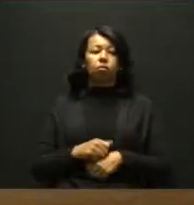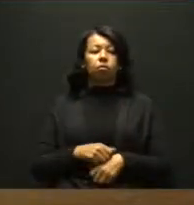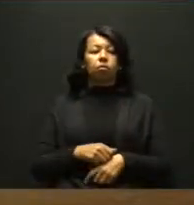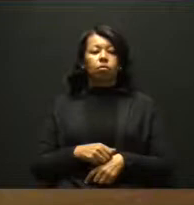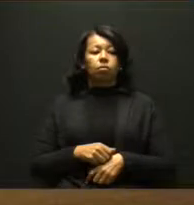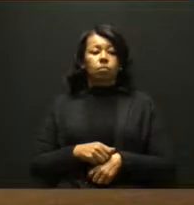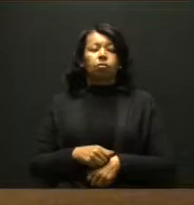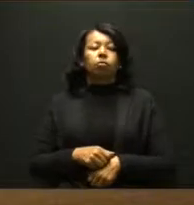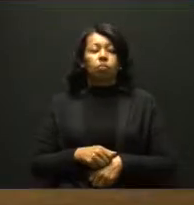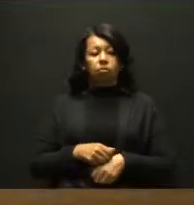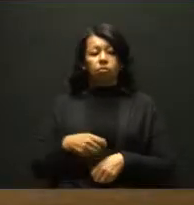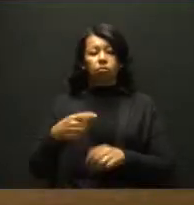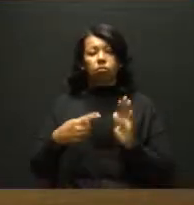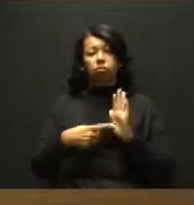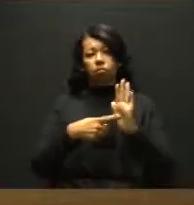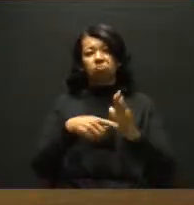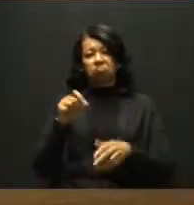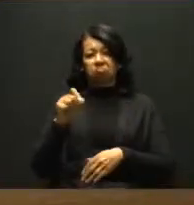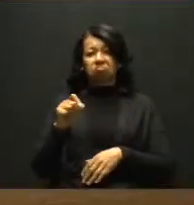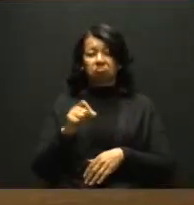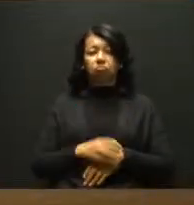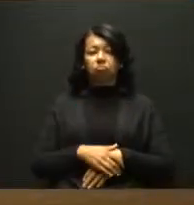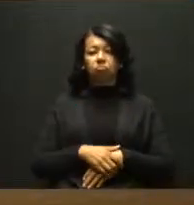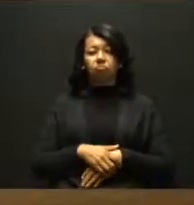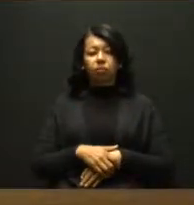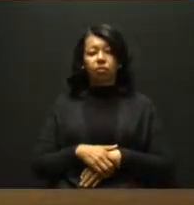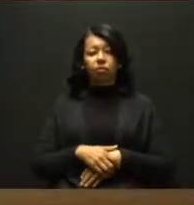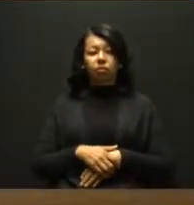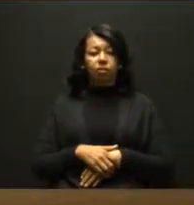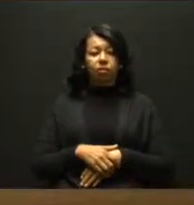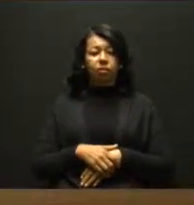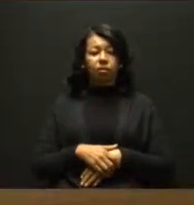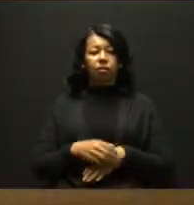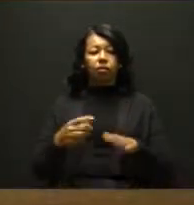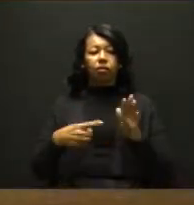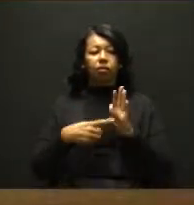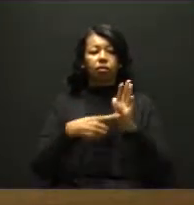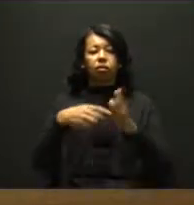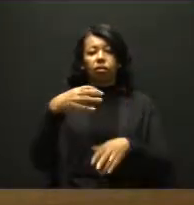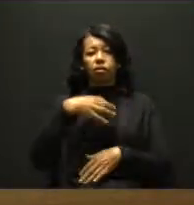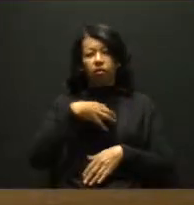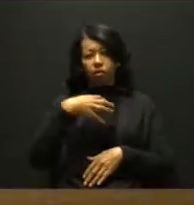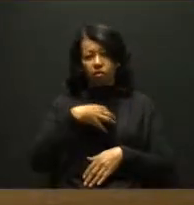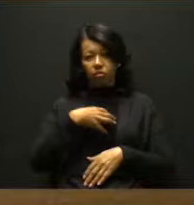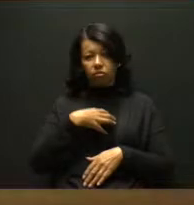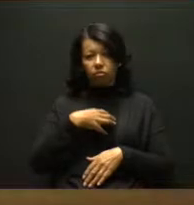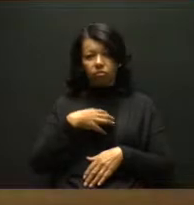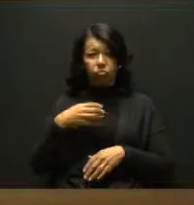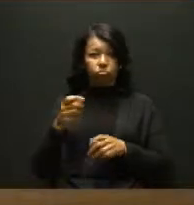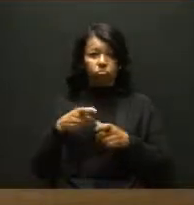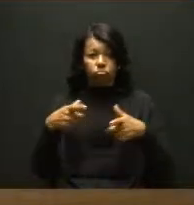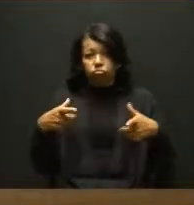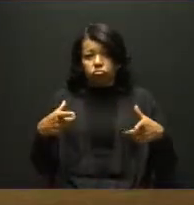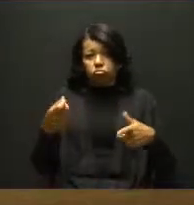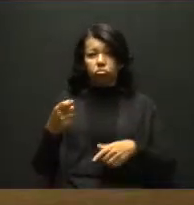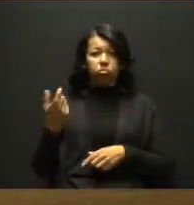quando identificar como identificar alguém que está manifestando de forma a